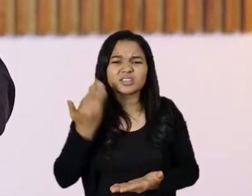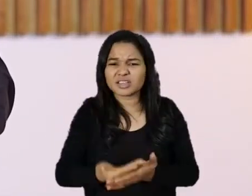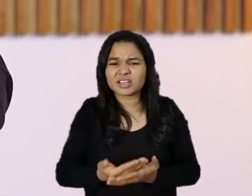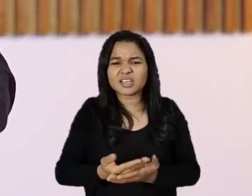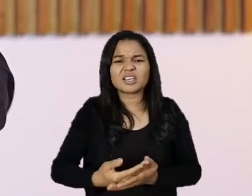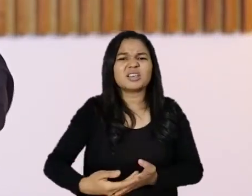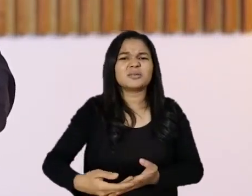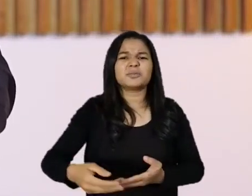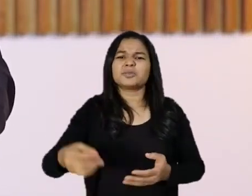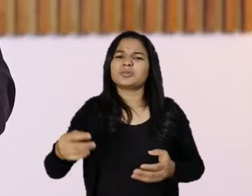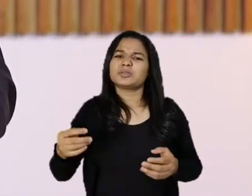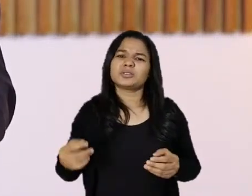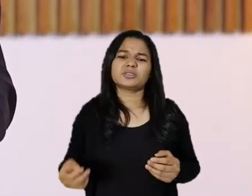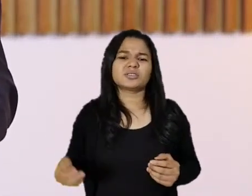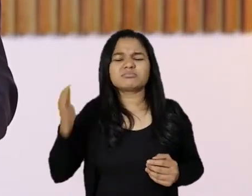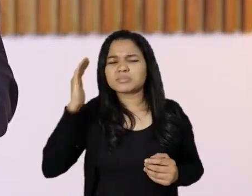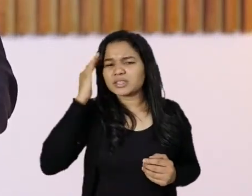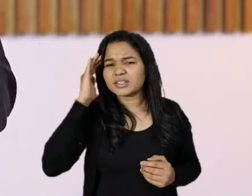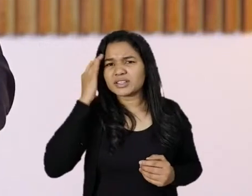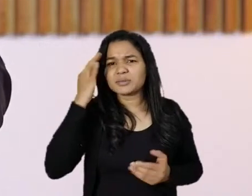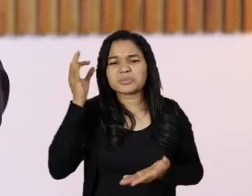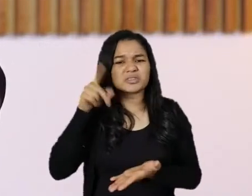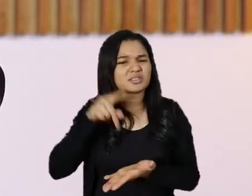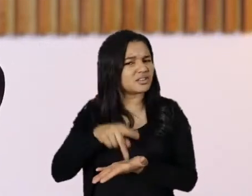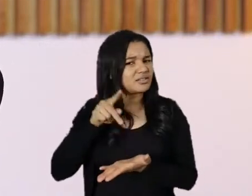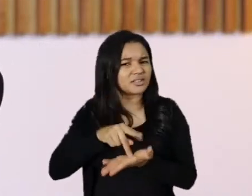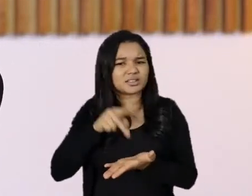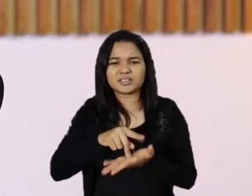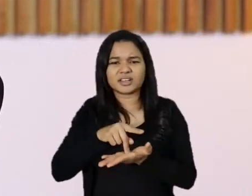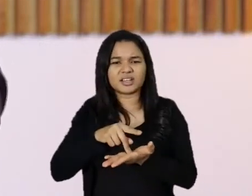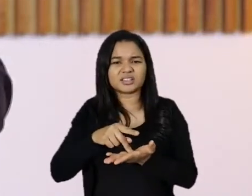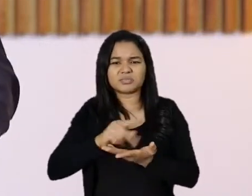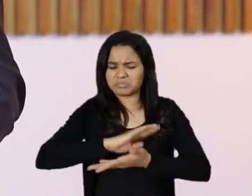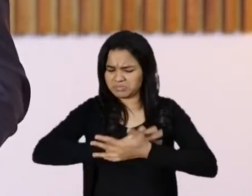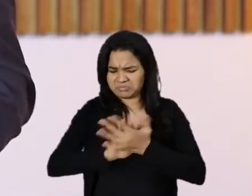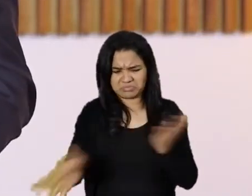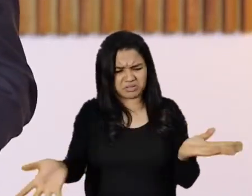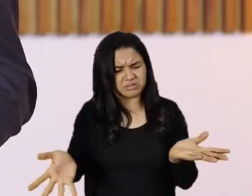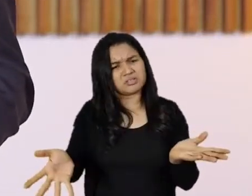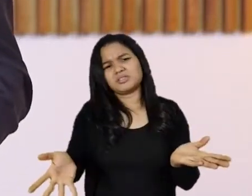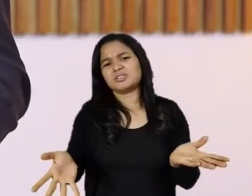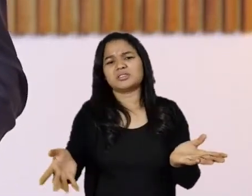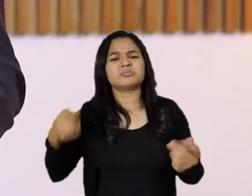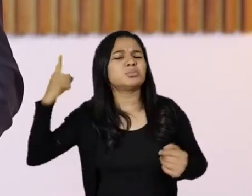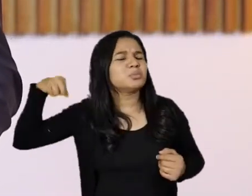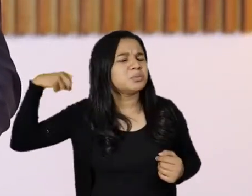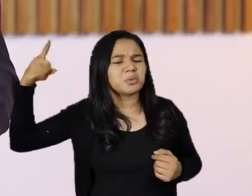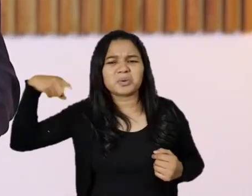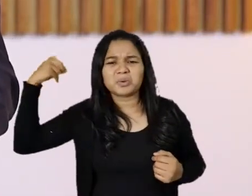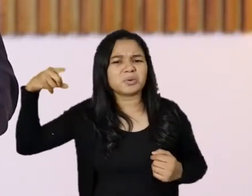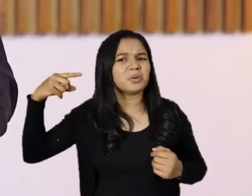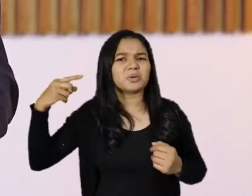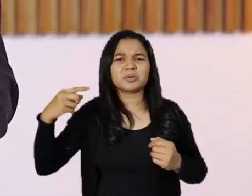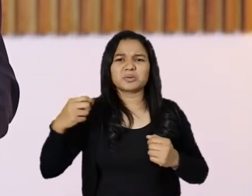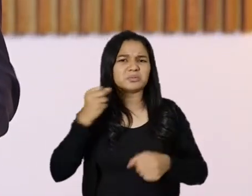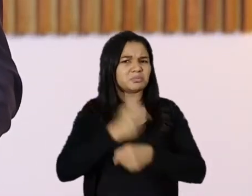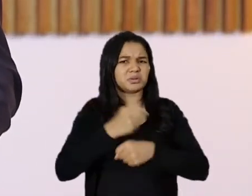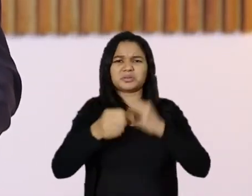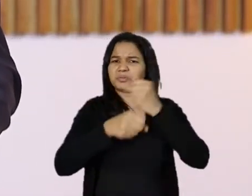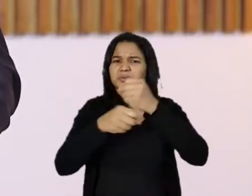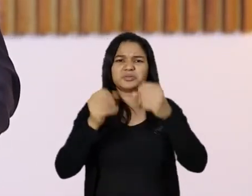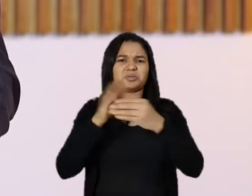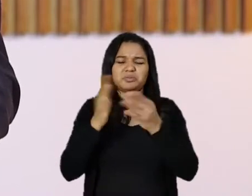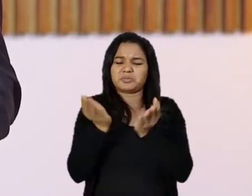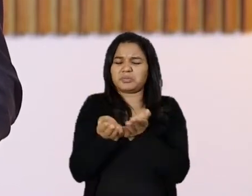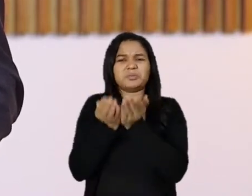agora ser verdade, será desfeito porque um maluco está construindo uma arca dizendo que daqui a alguns anos vai cair chuva. E não só uma